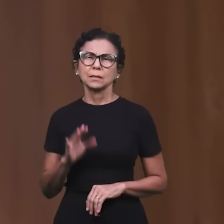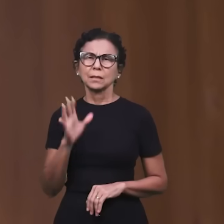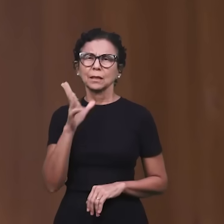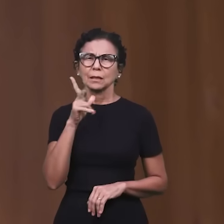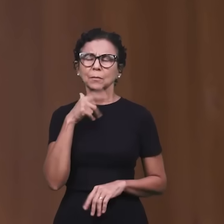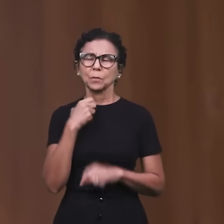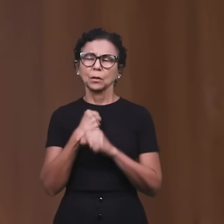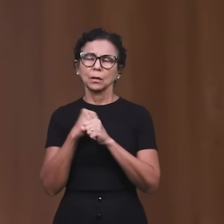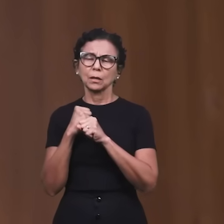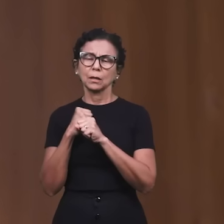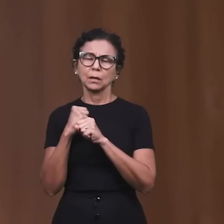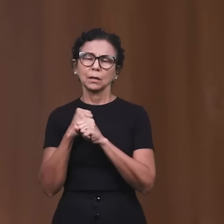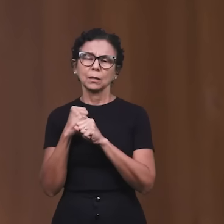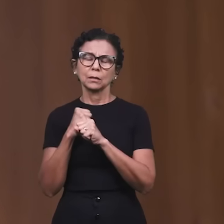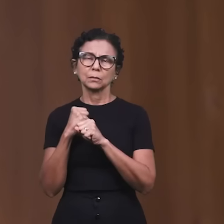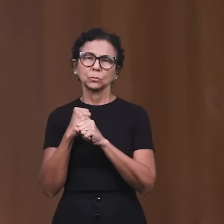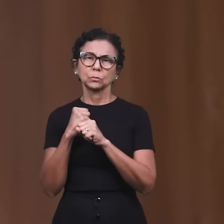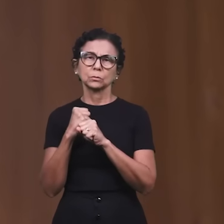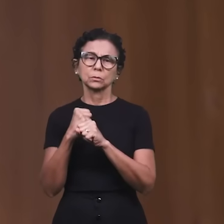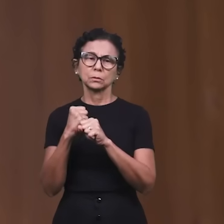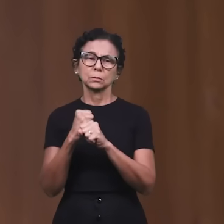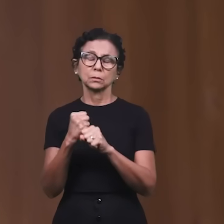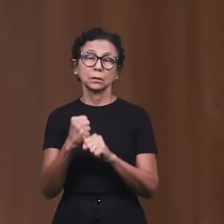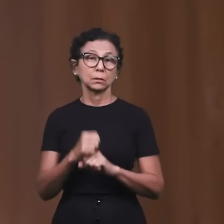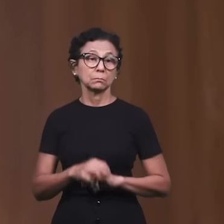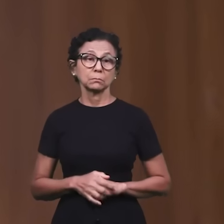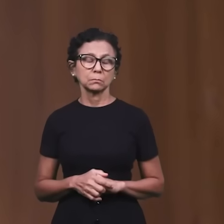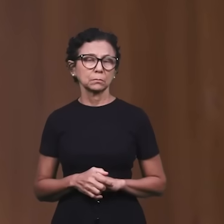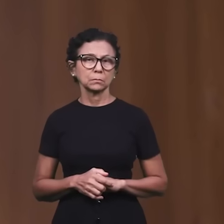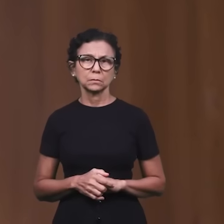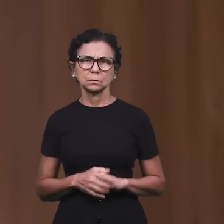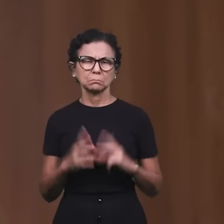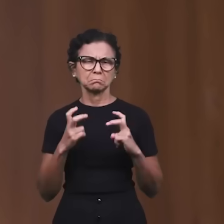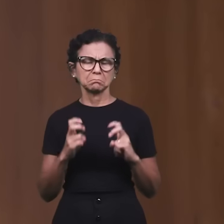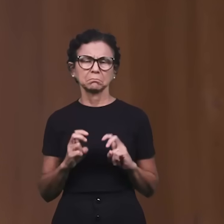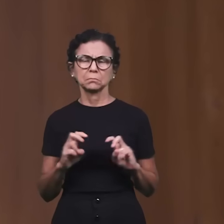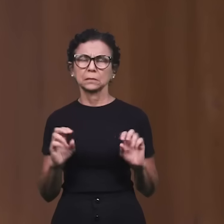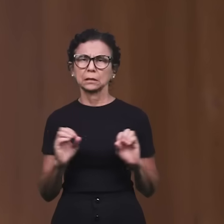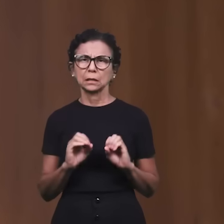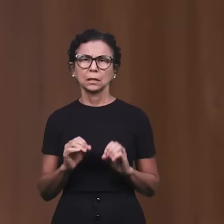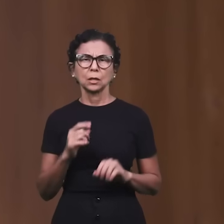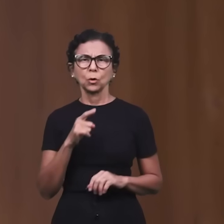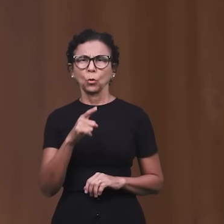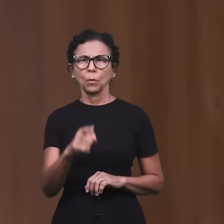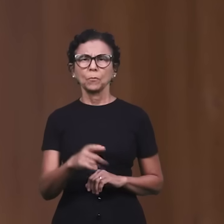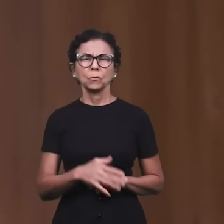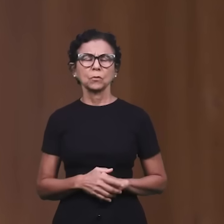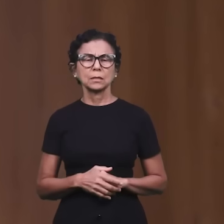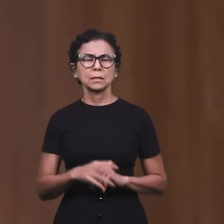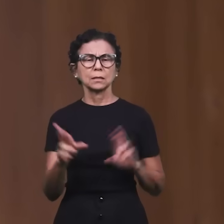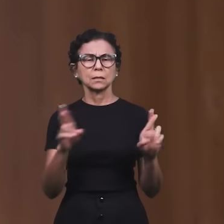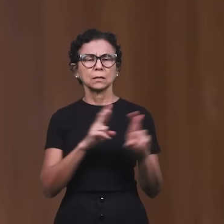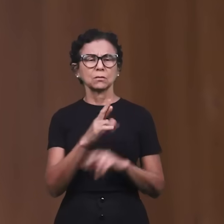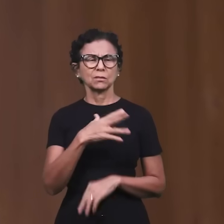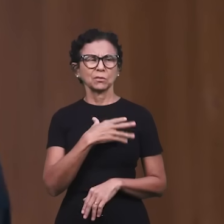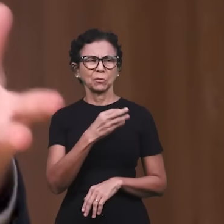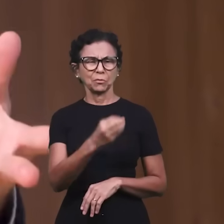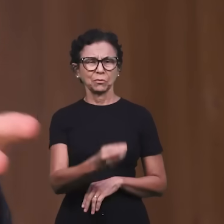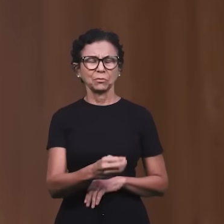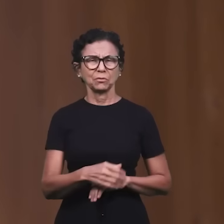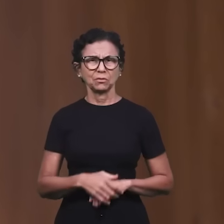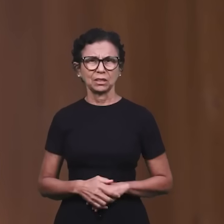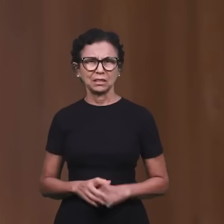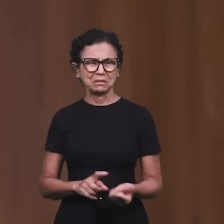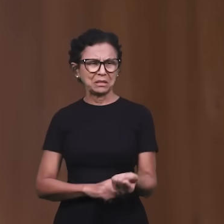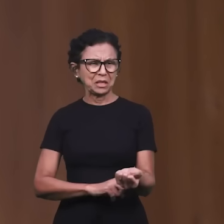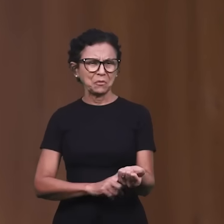e de imediato, às vezes você não vê isso. O tratamento com os filhos, não é? Essa explosão com